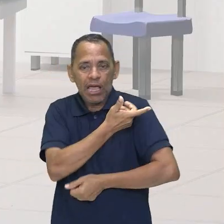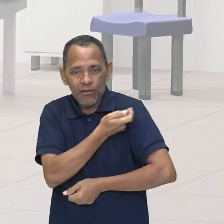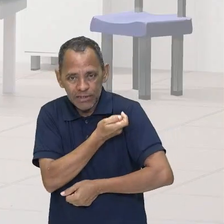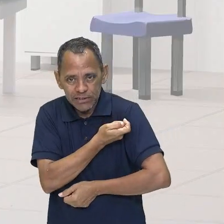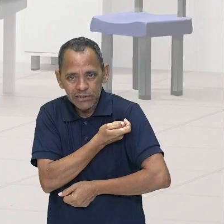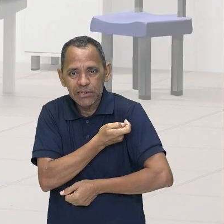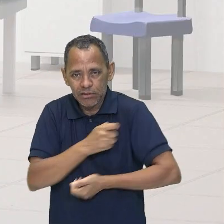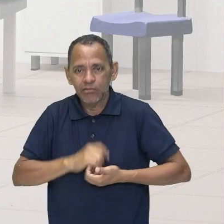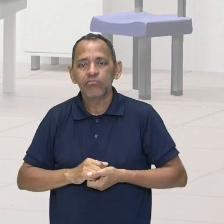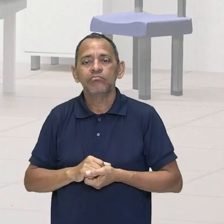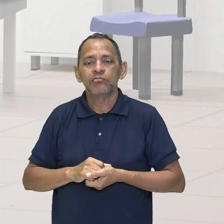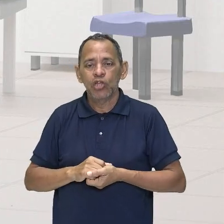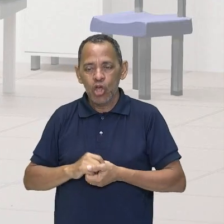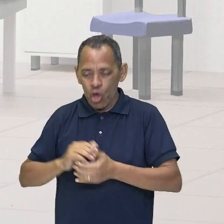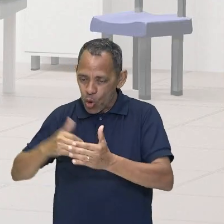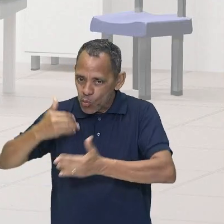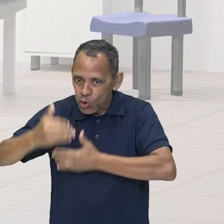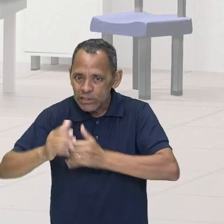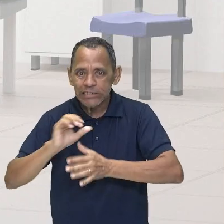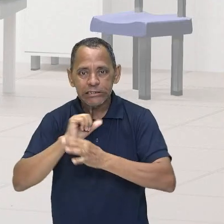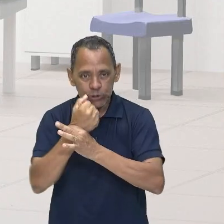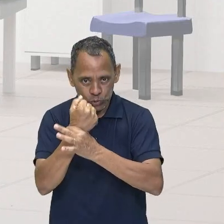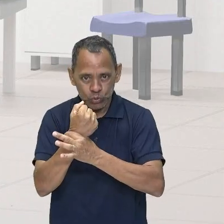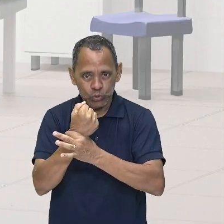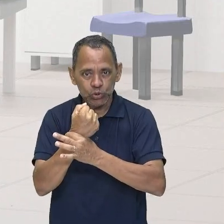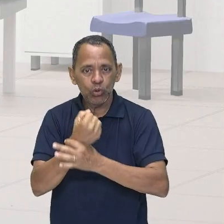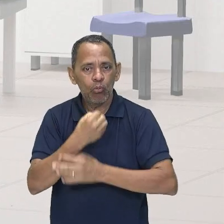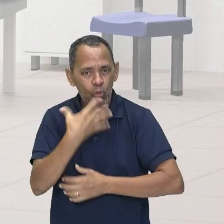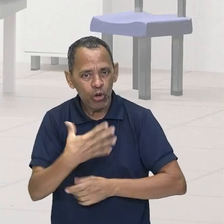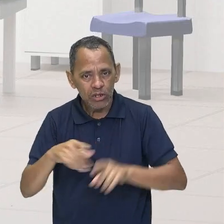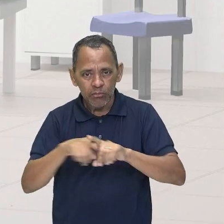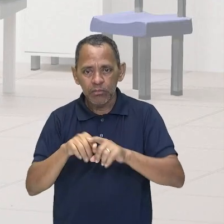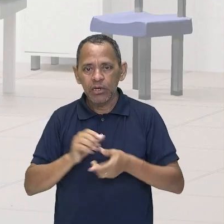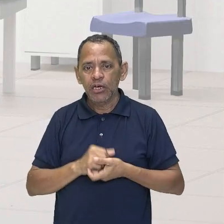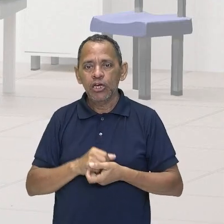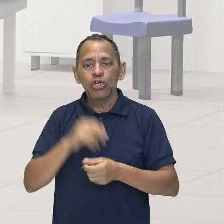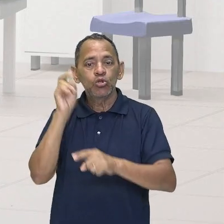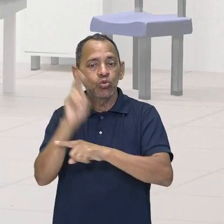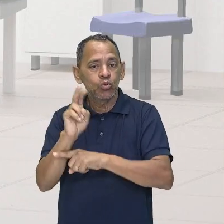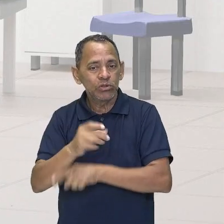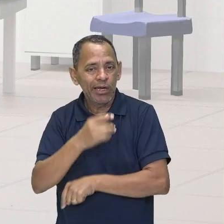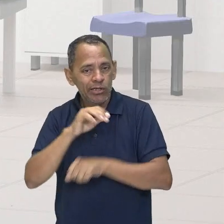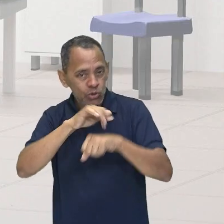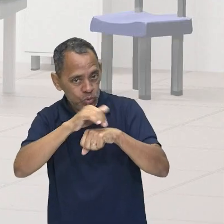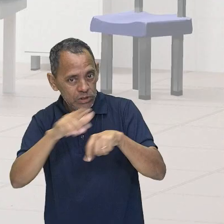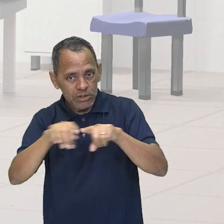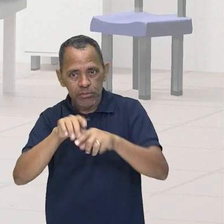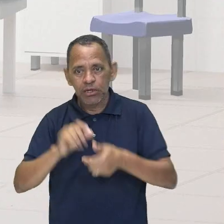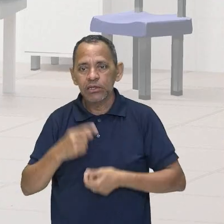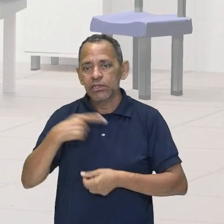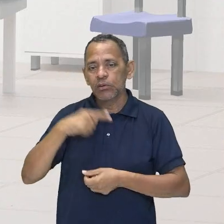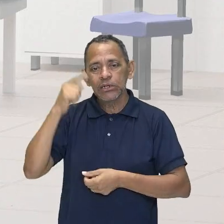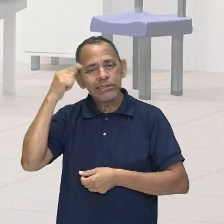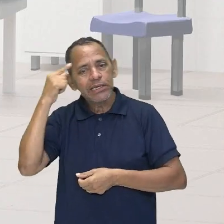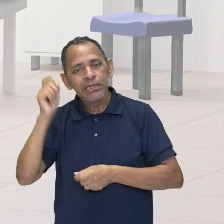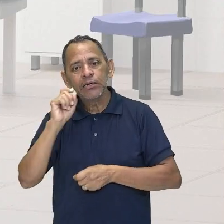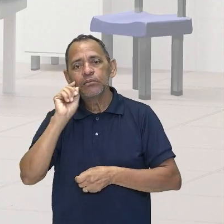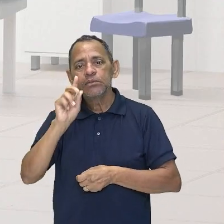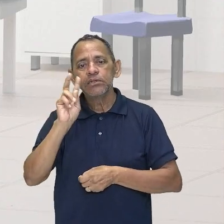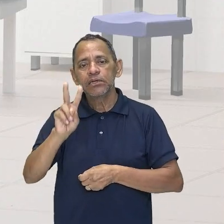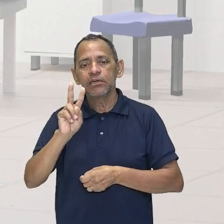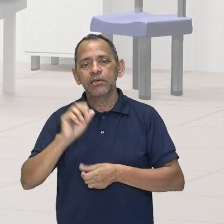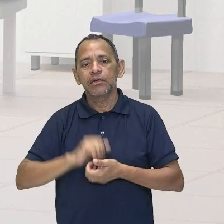é um processo seguro e eficaz na prevenção de doenças, nas últimas décadas nós observamos que